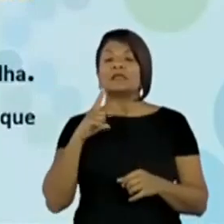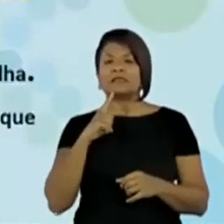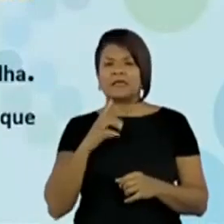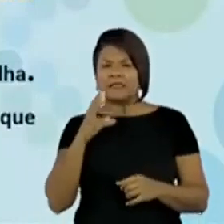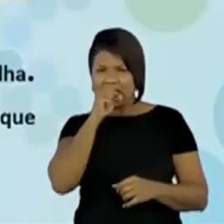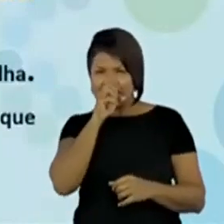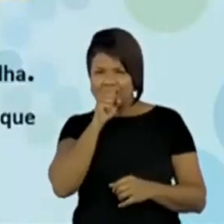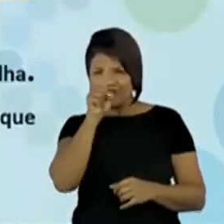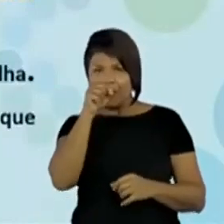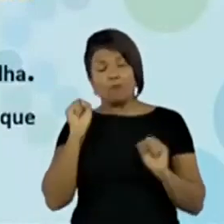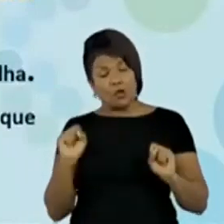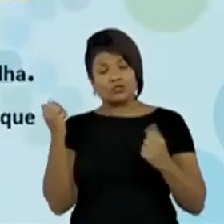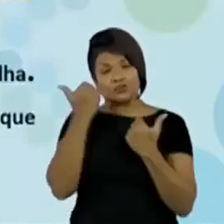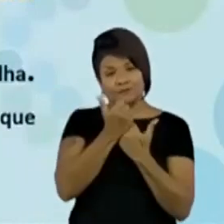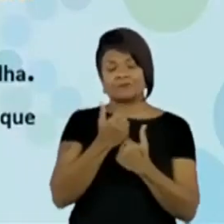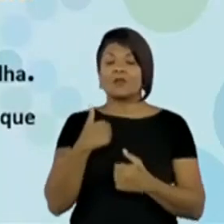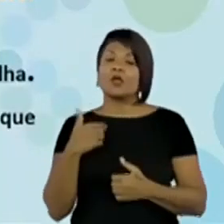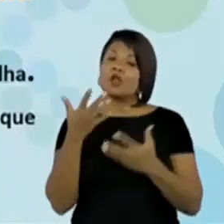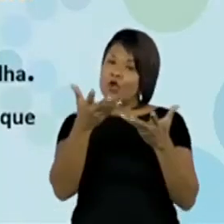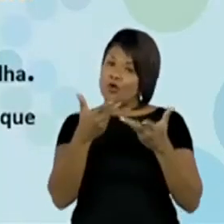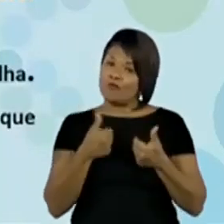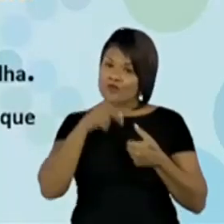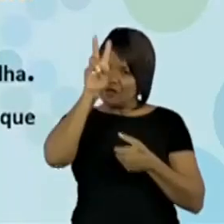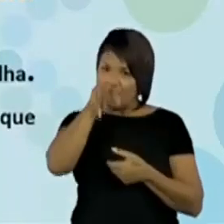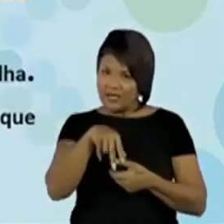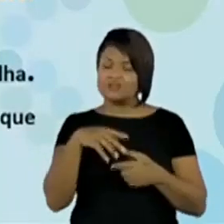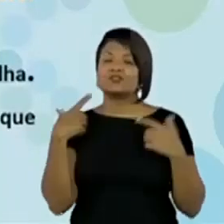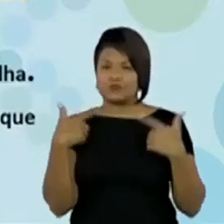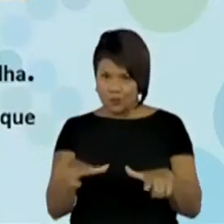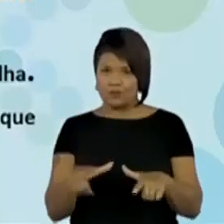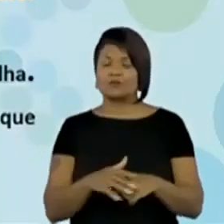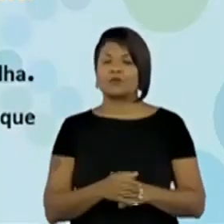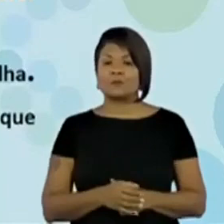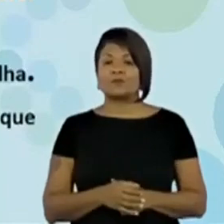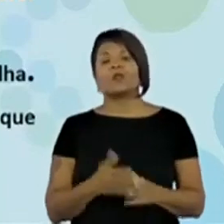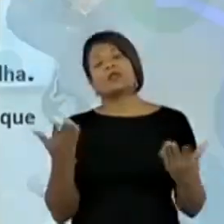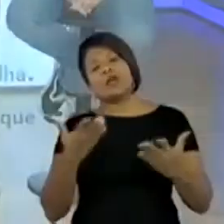trocando dessa maneira. Agora eu convido vocês a ler novamente, tá? E